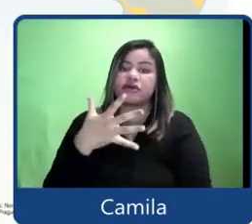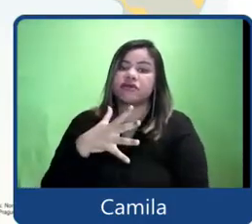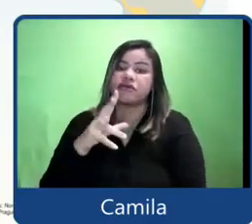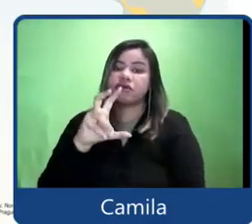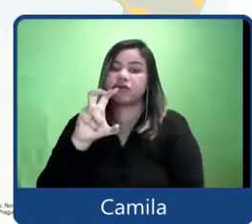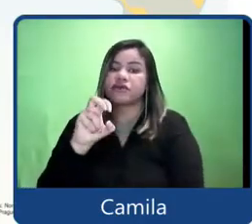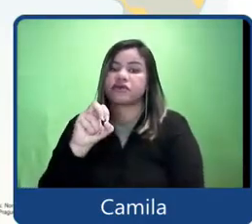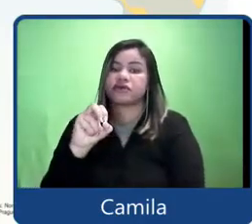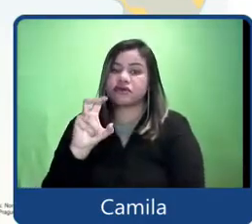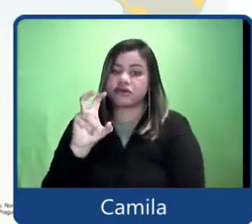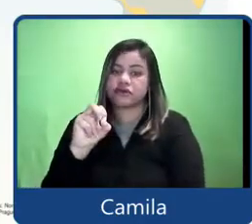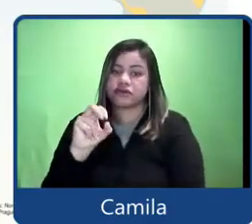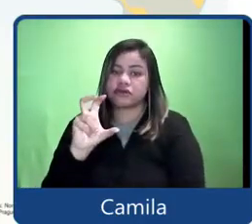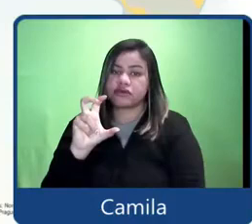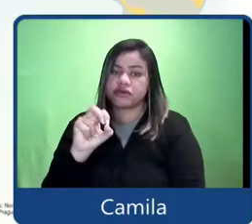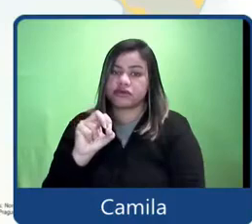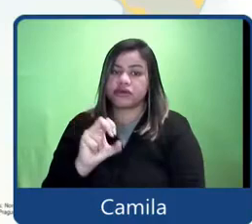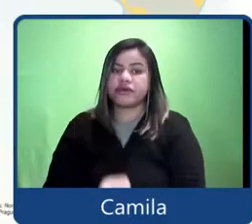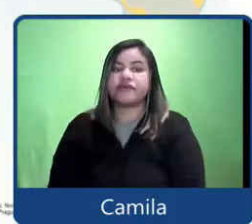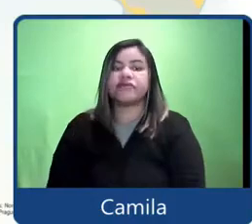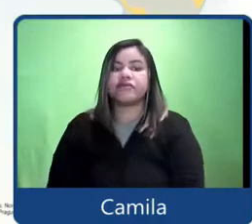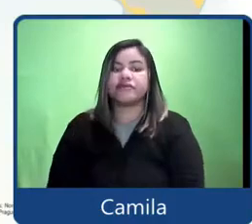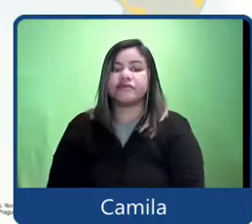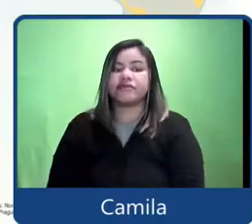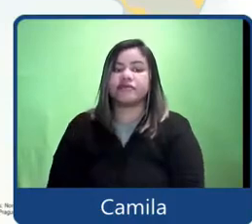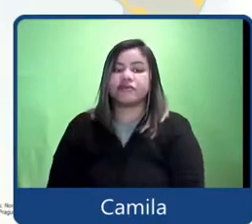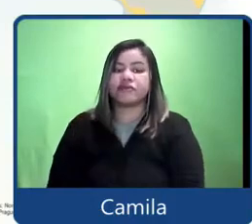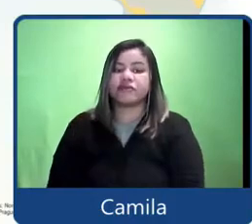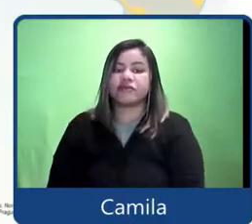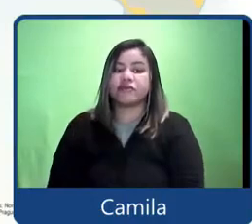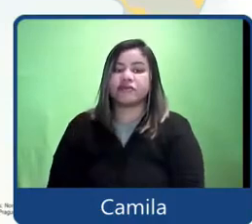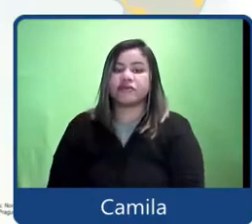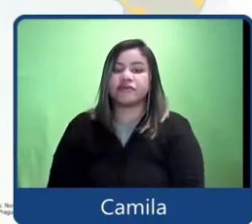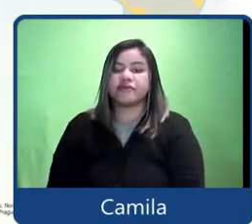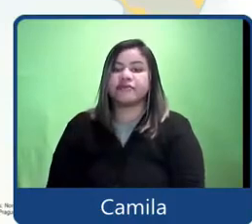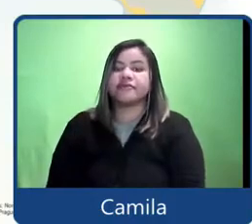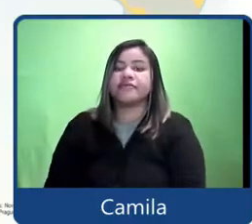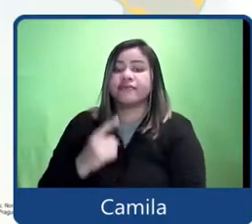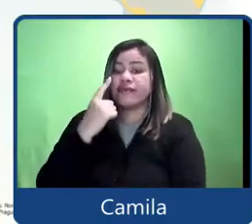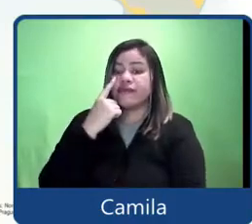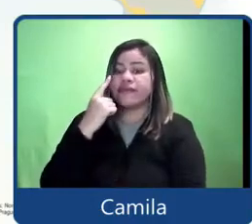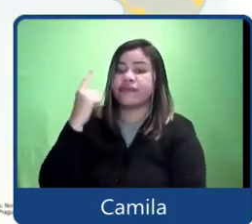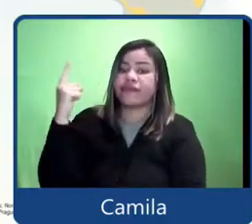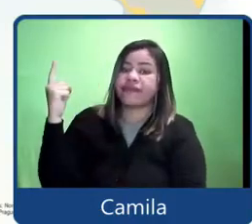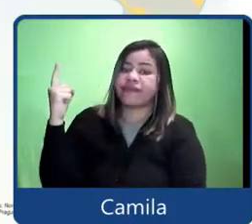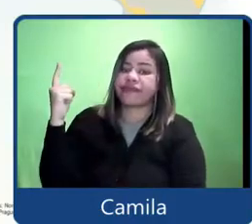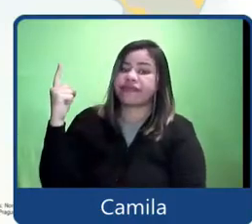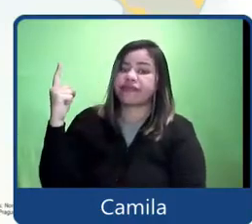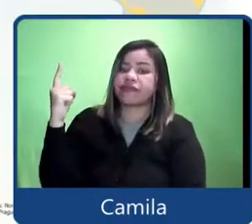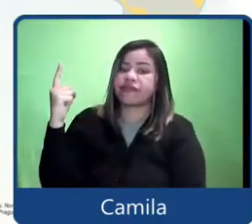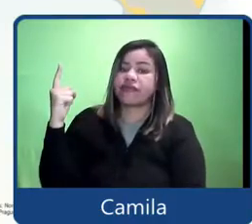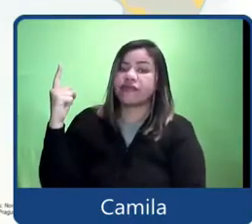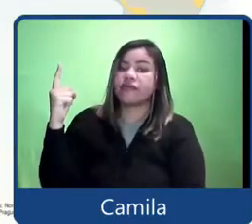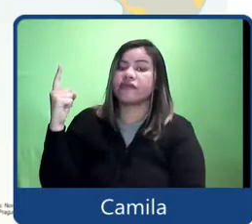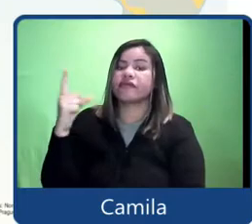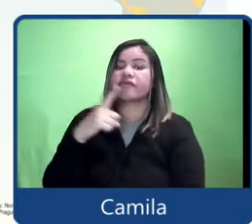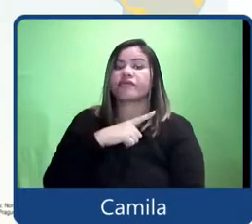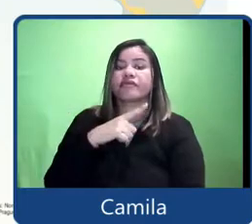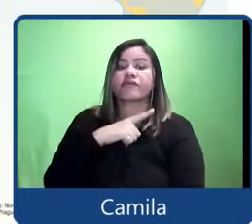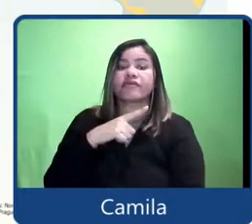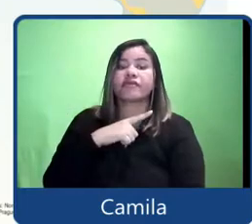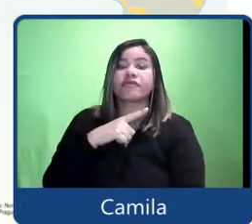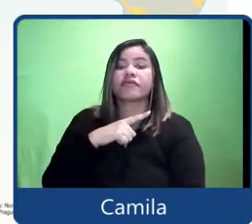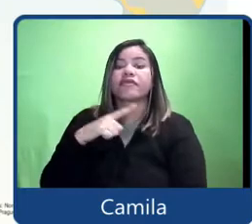da população humana. Aqui nessa imagem, mostra as áreas de maior suscetibilidade,